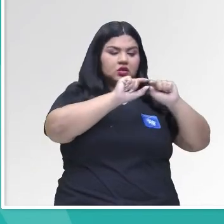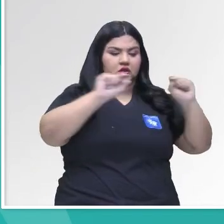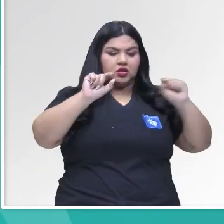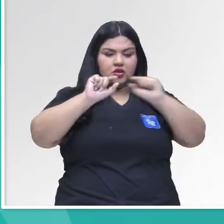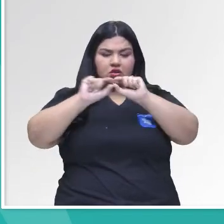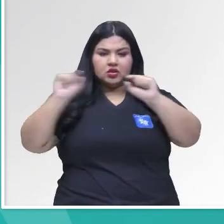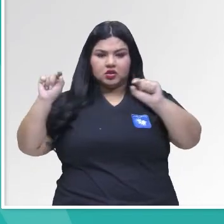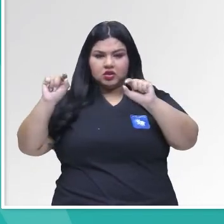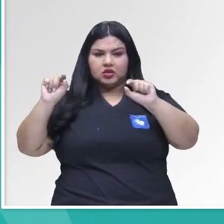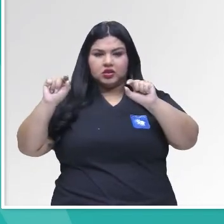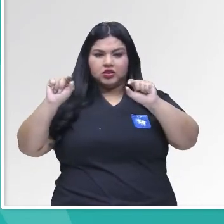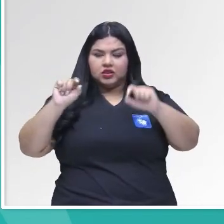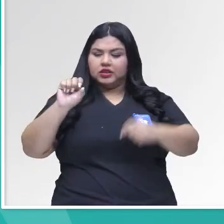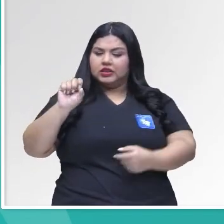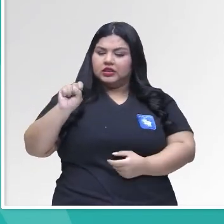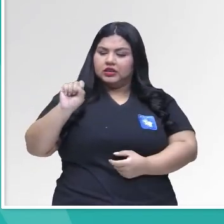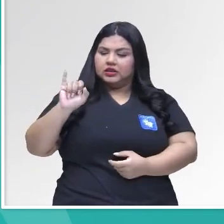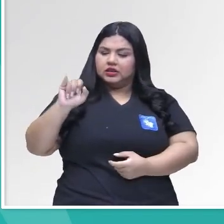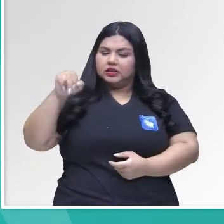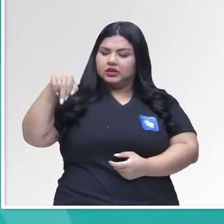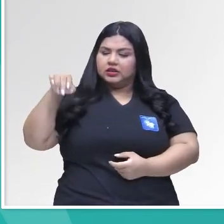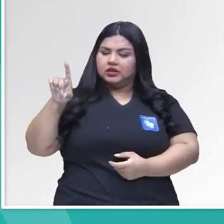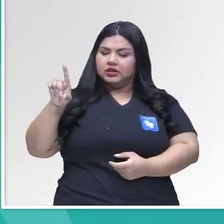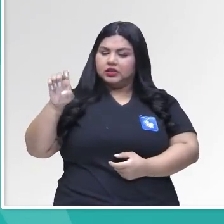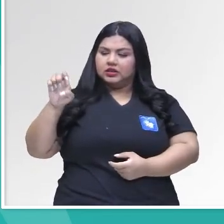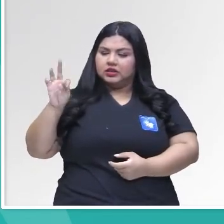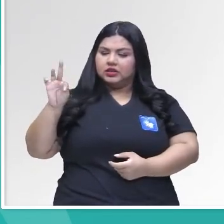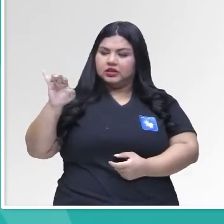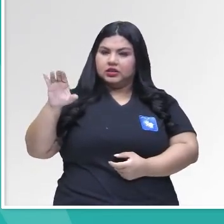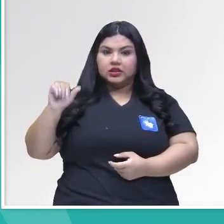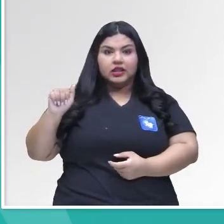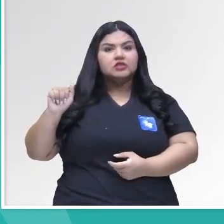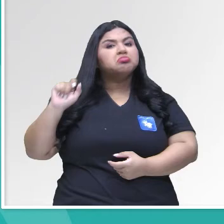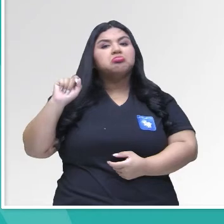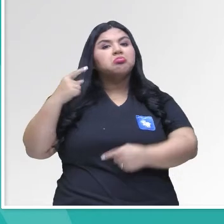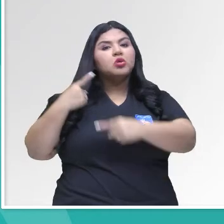coordenadas sindéticas. Porque tem a conjunção.